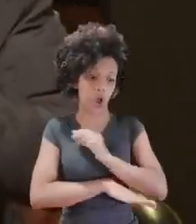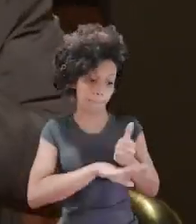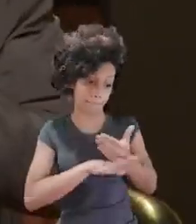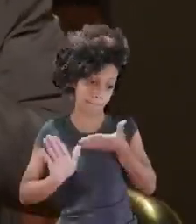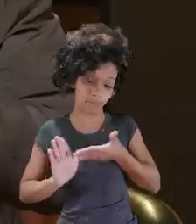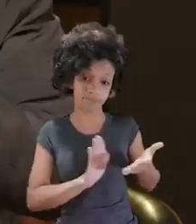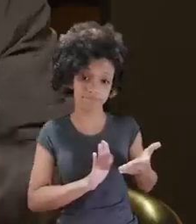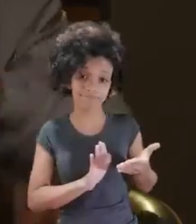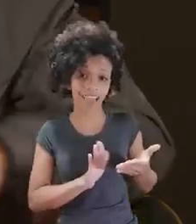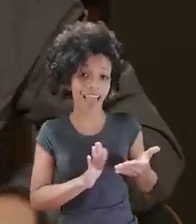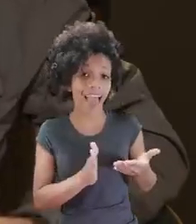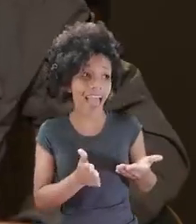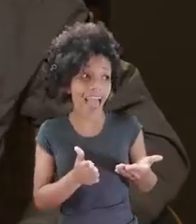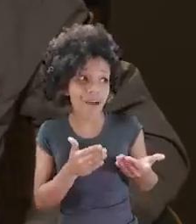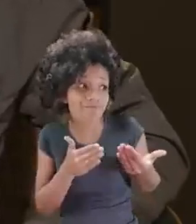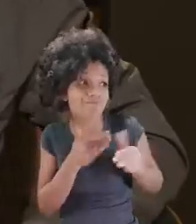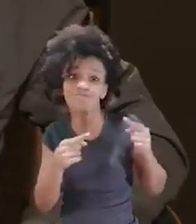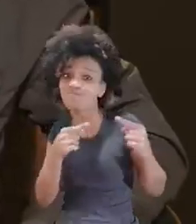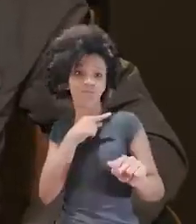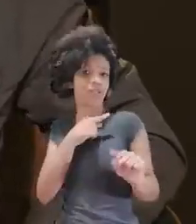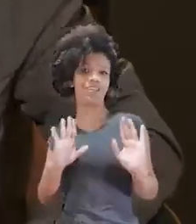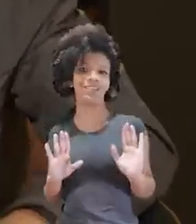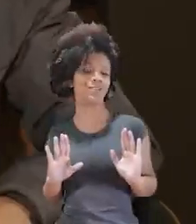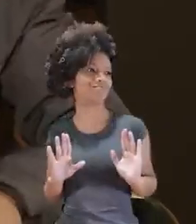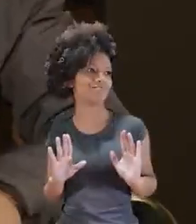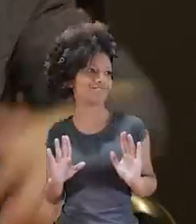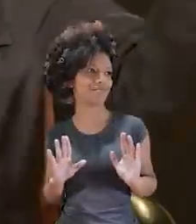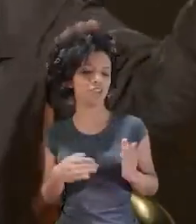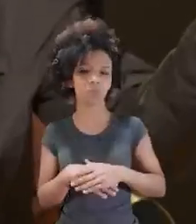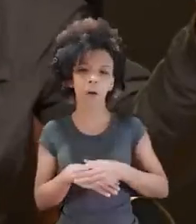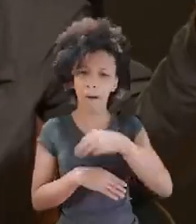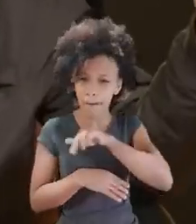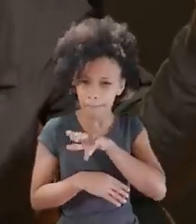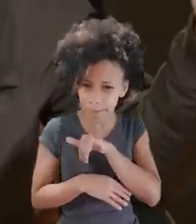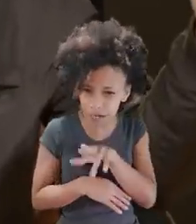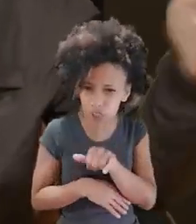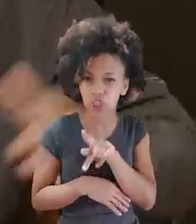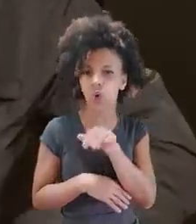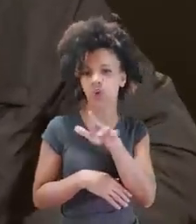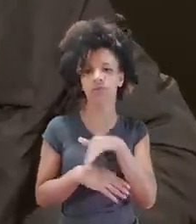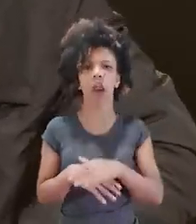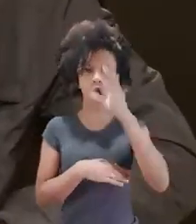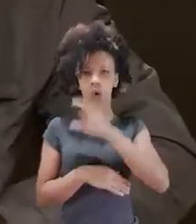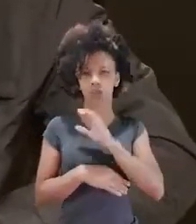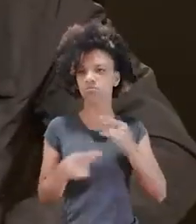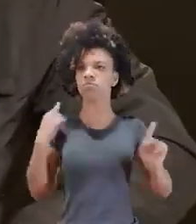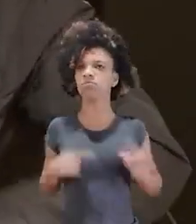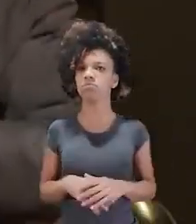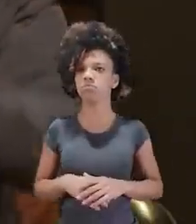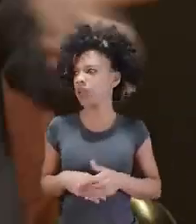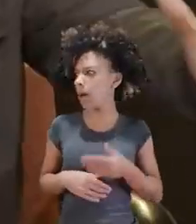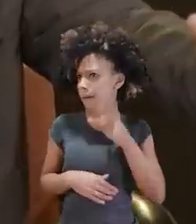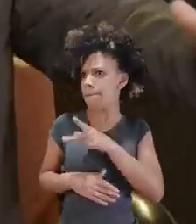condição de policial é um contrassenso em cima é Martinho Lutero sabe eu sou contra o catolicismo